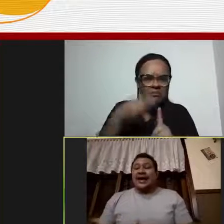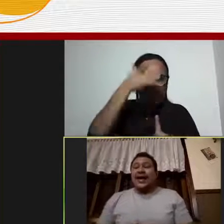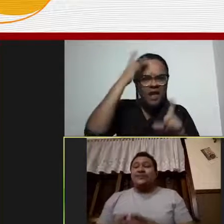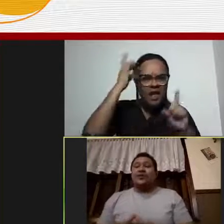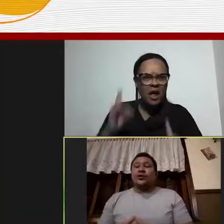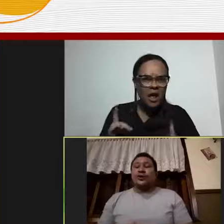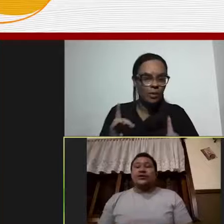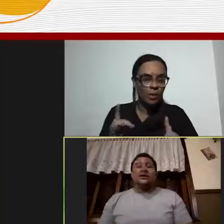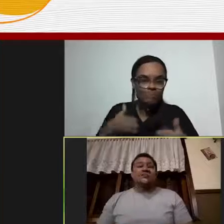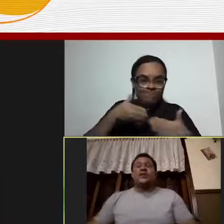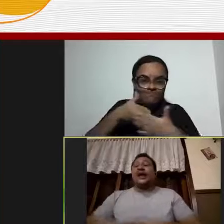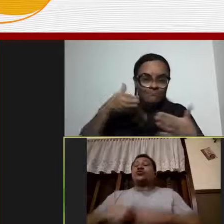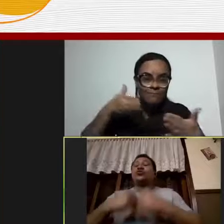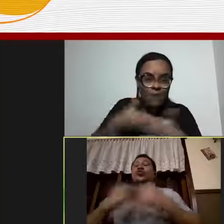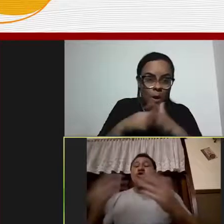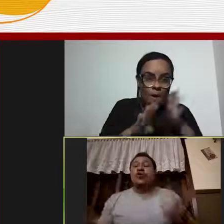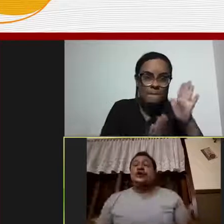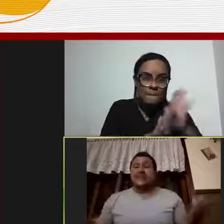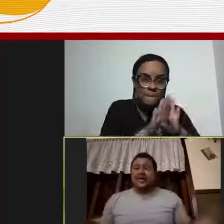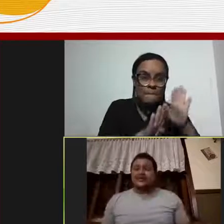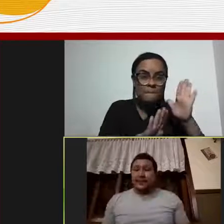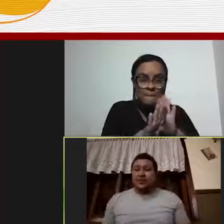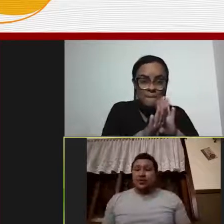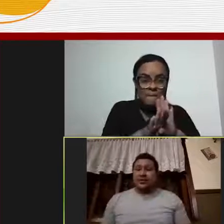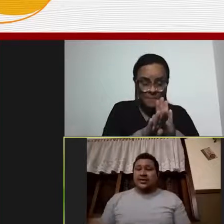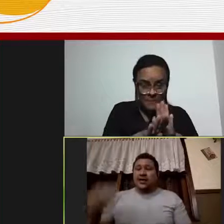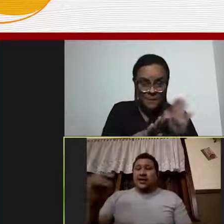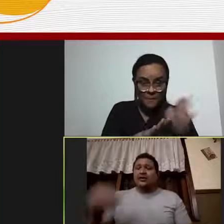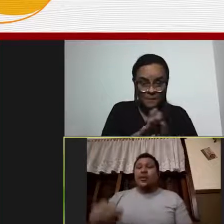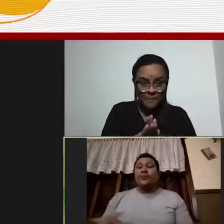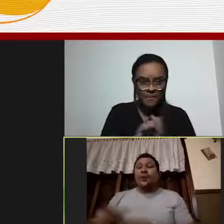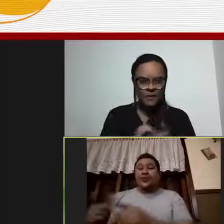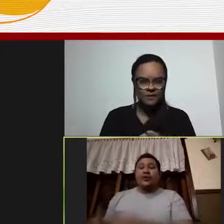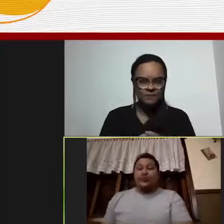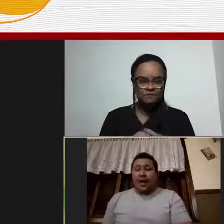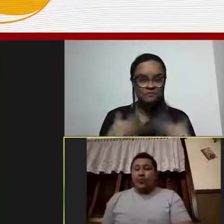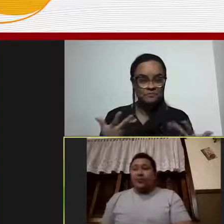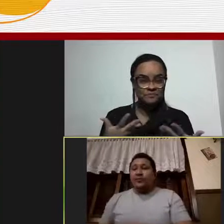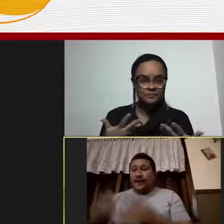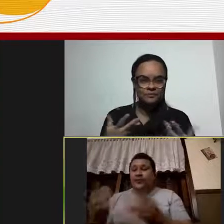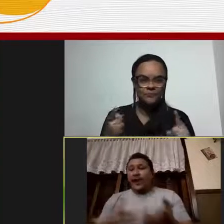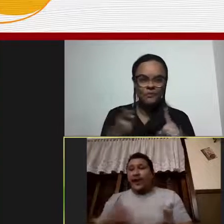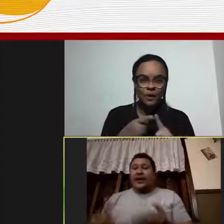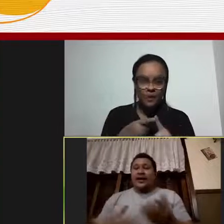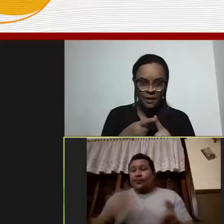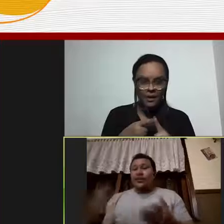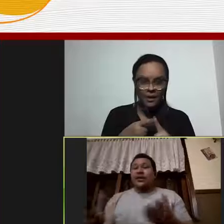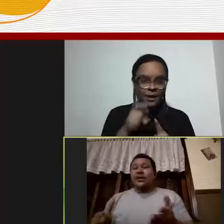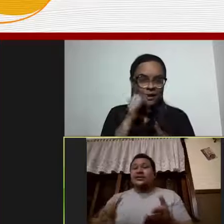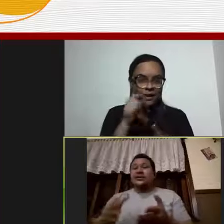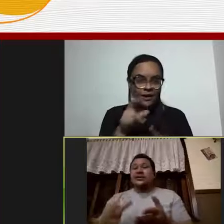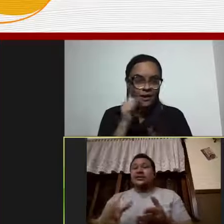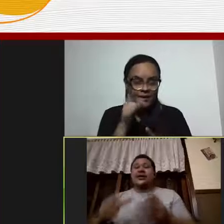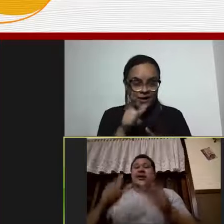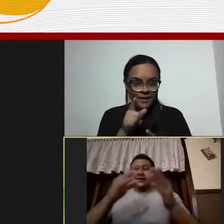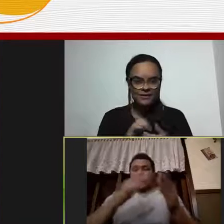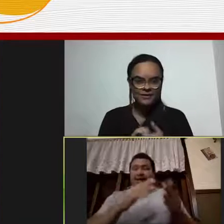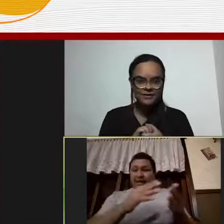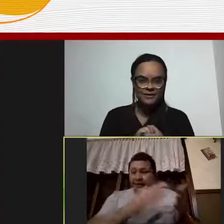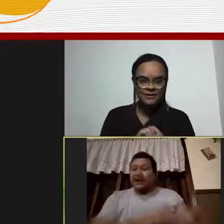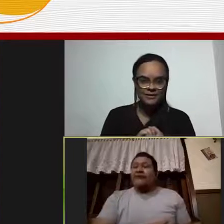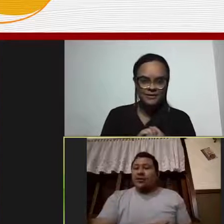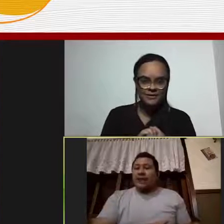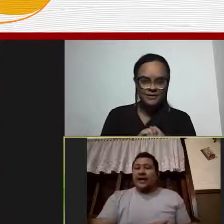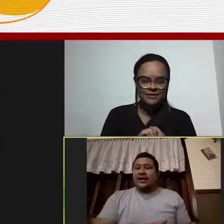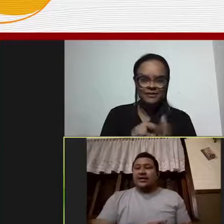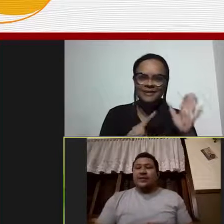ela é importante para todas as pessoas. Então, primeiro para a Lu, né, para poder dizer,